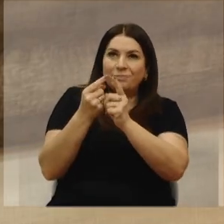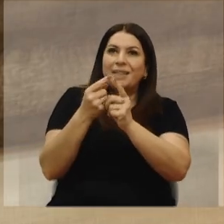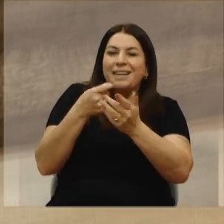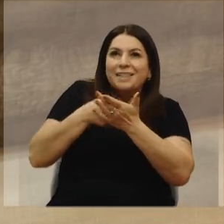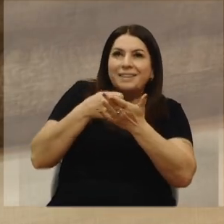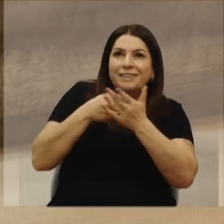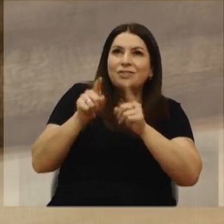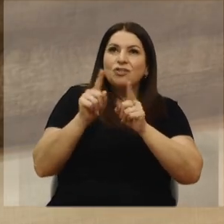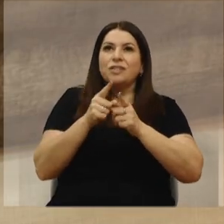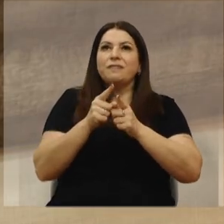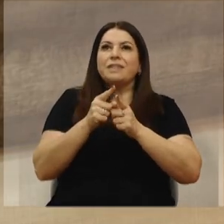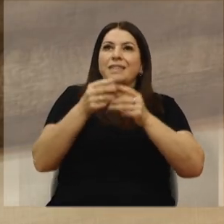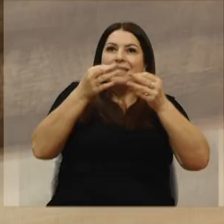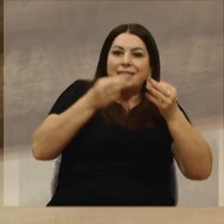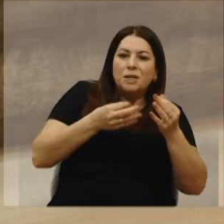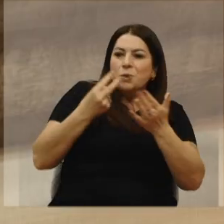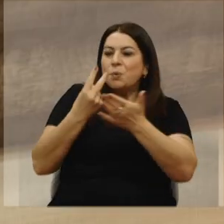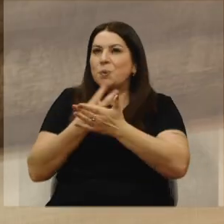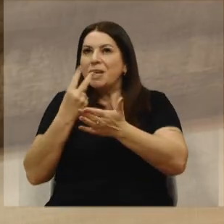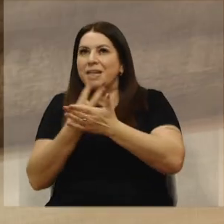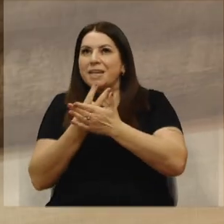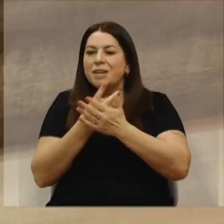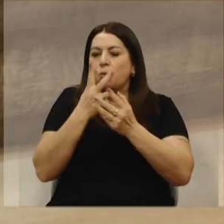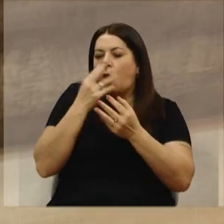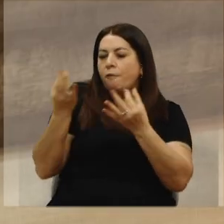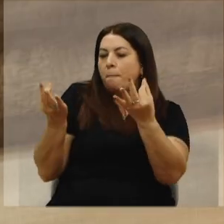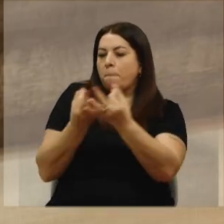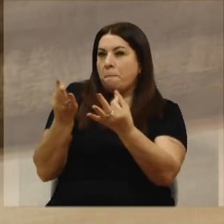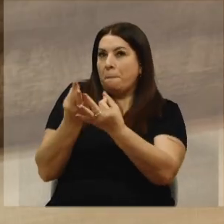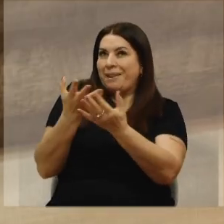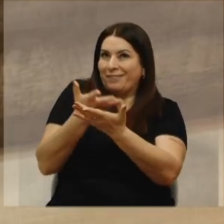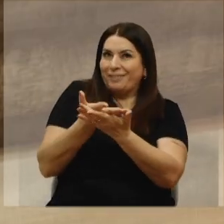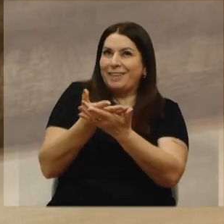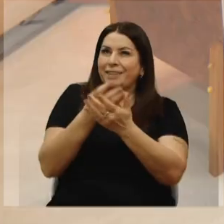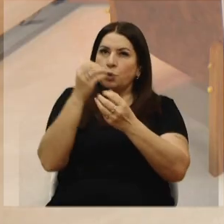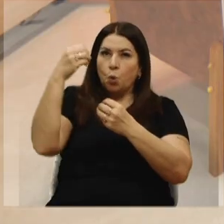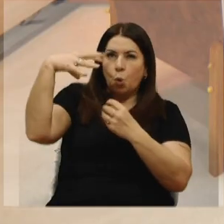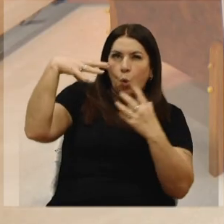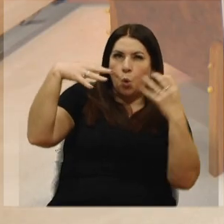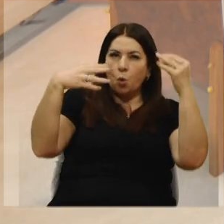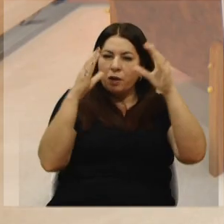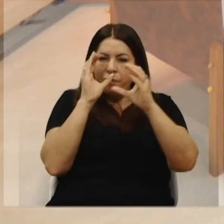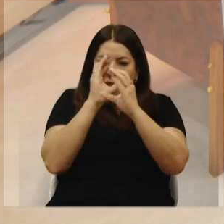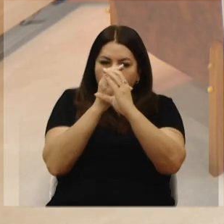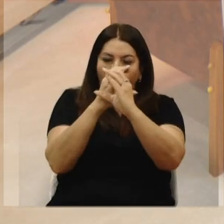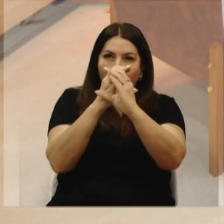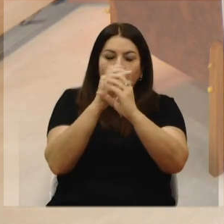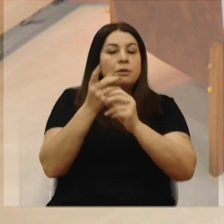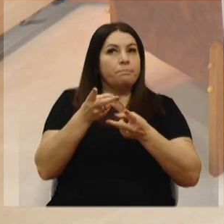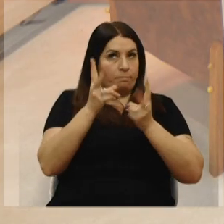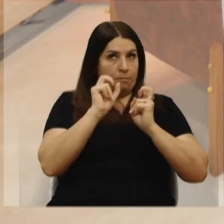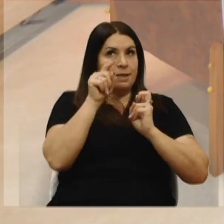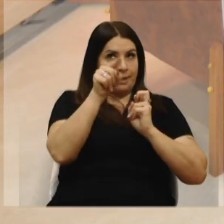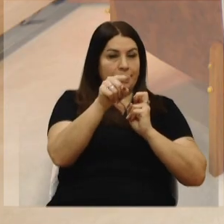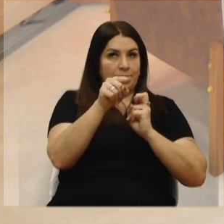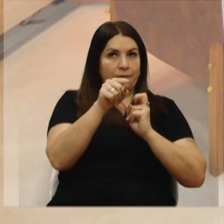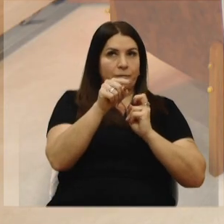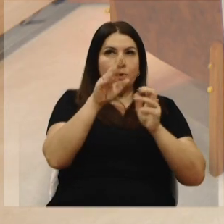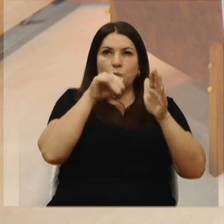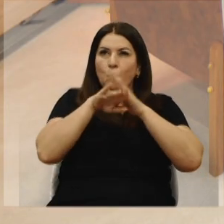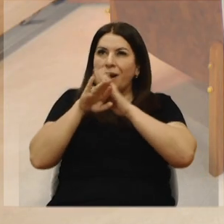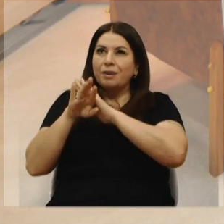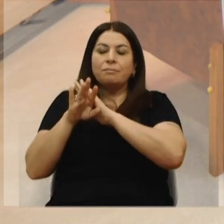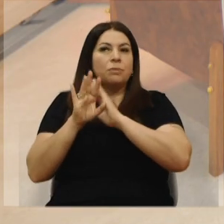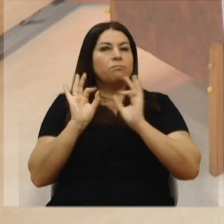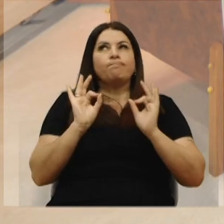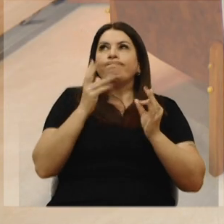Aí depois da tentativa de acerto e erro, ele faz uma muito perfeita da iluminação e do foco e tal. A gente percebe nesse